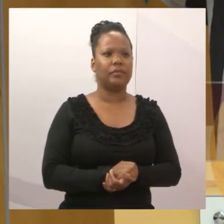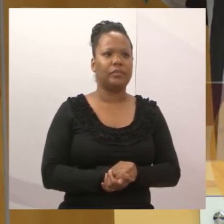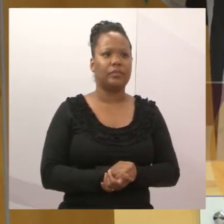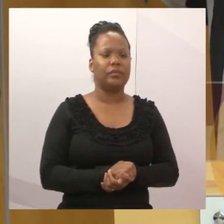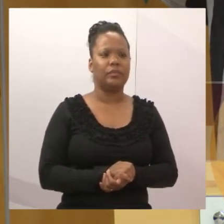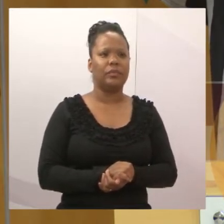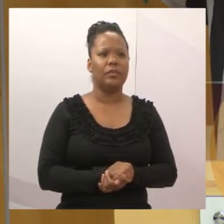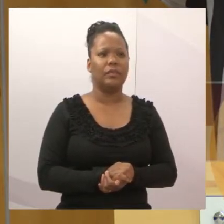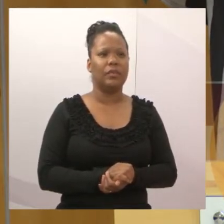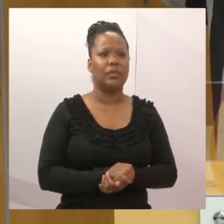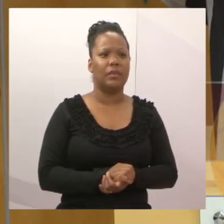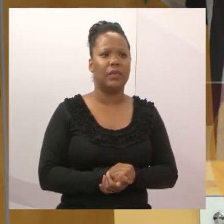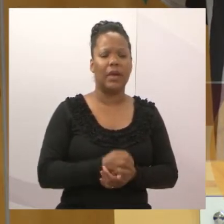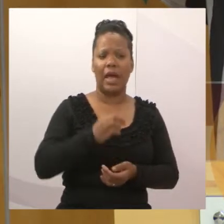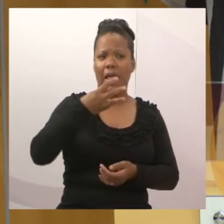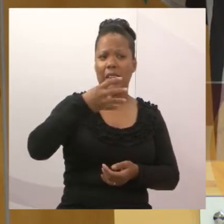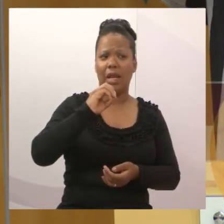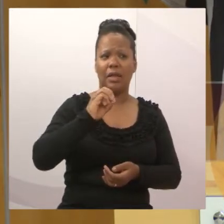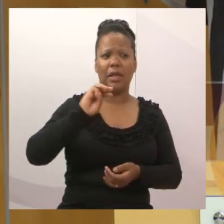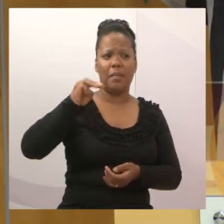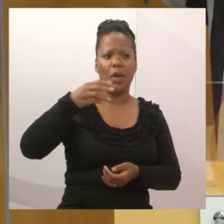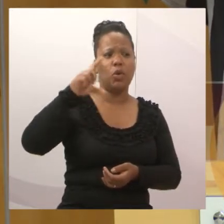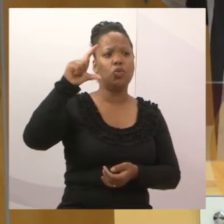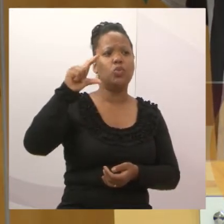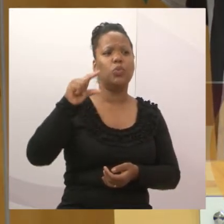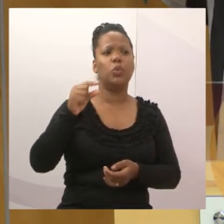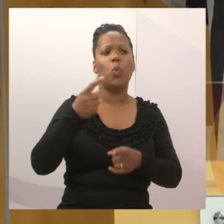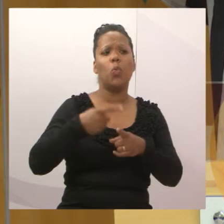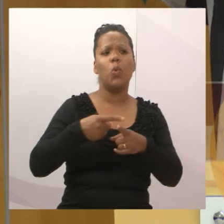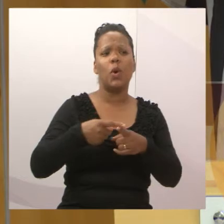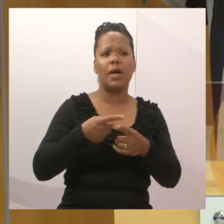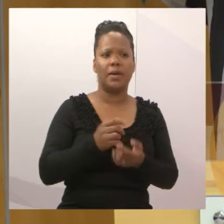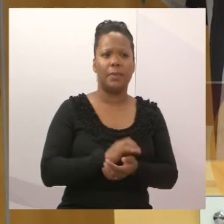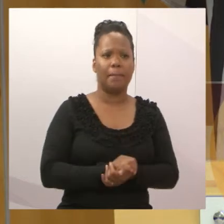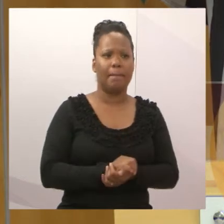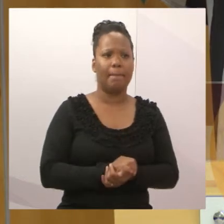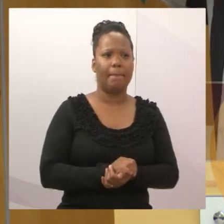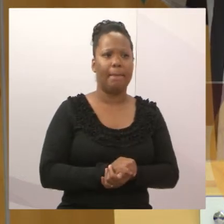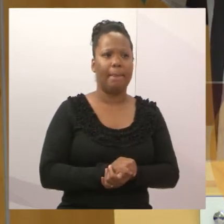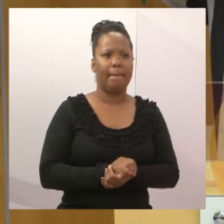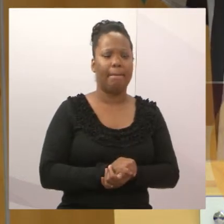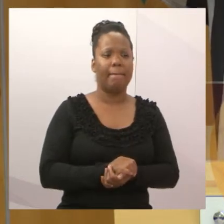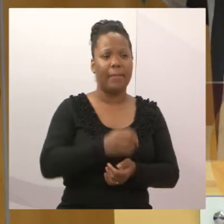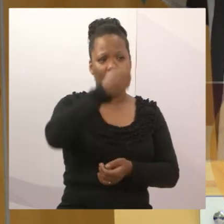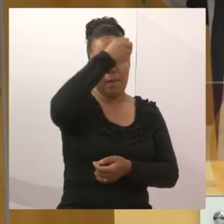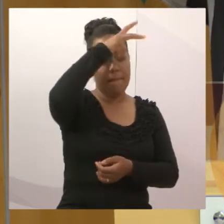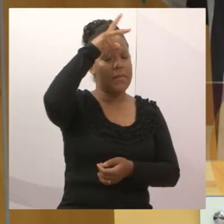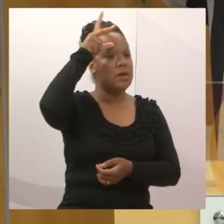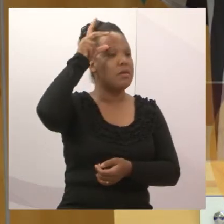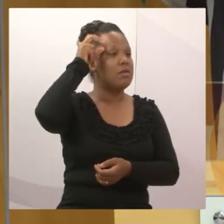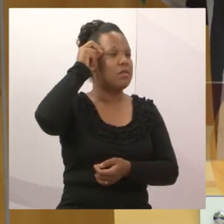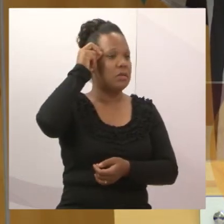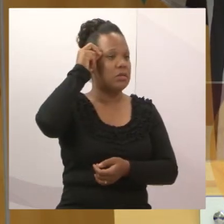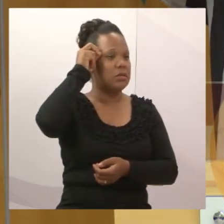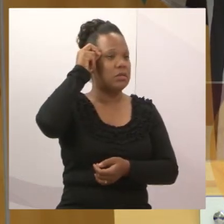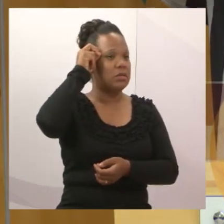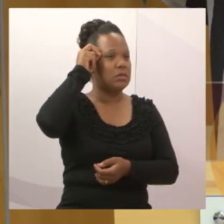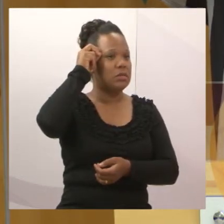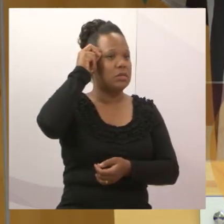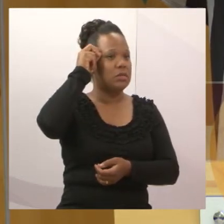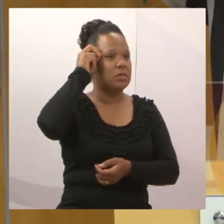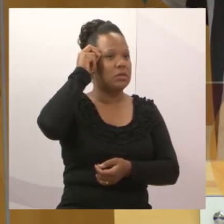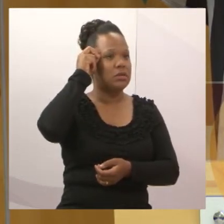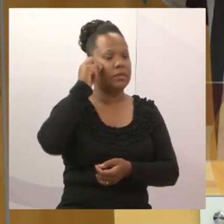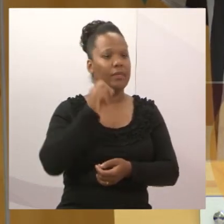essa diminuição desses 30 milhões de reais? Porque a prefeitura, o prefeito, ele